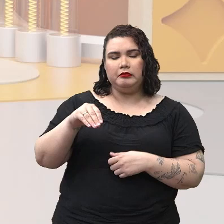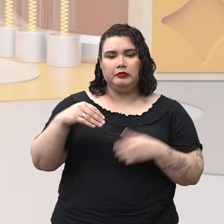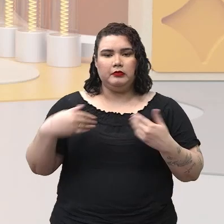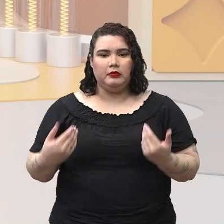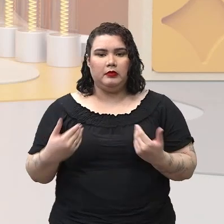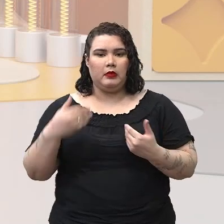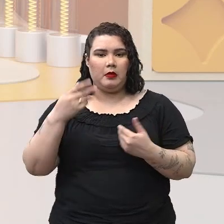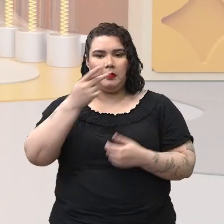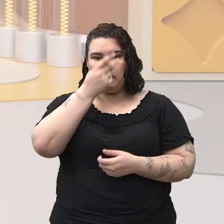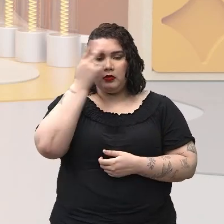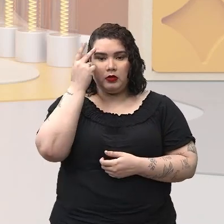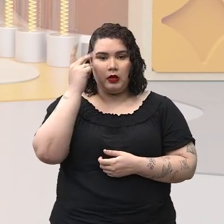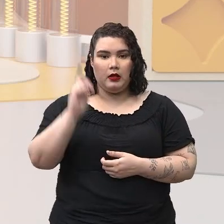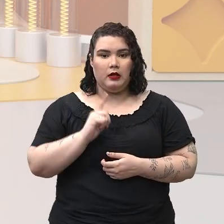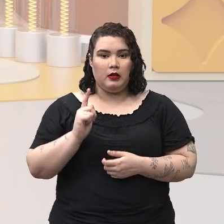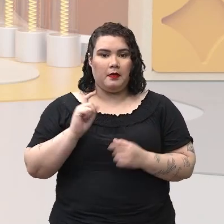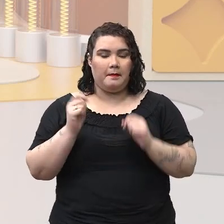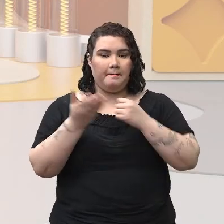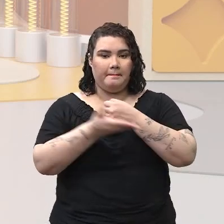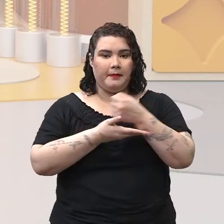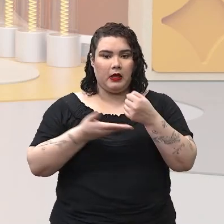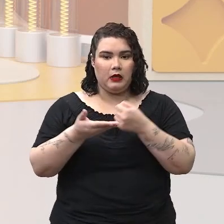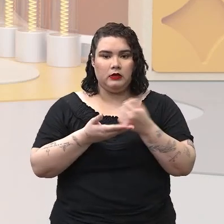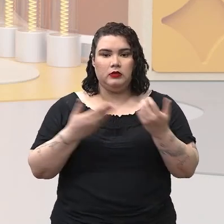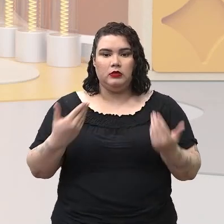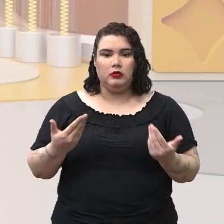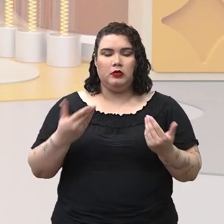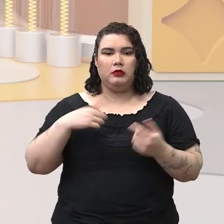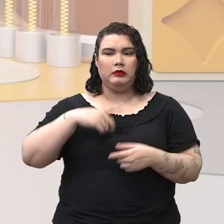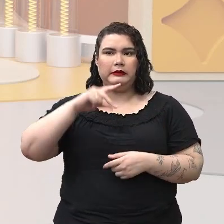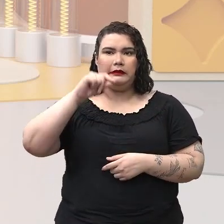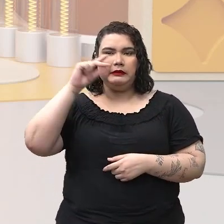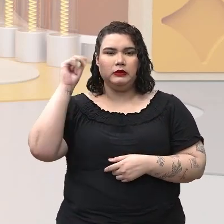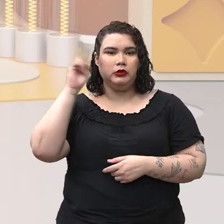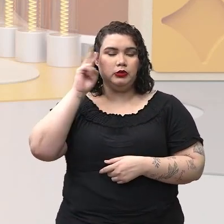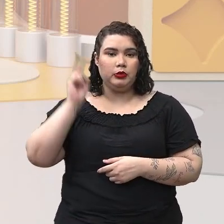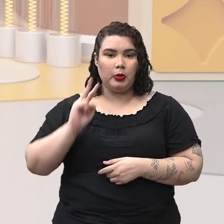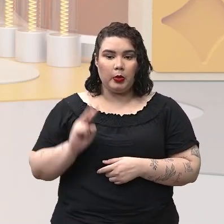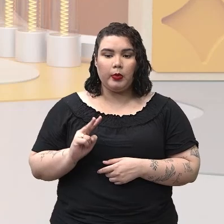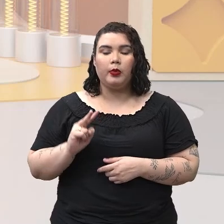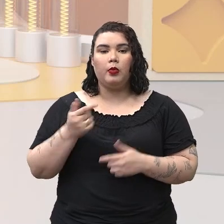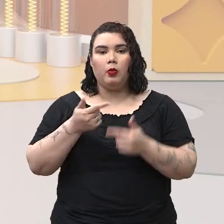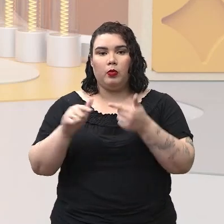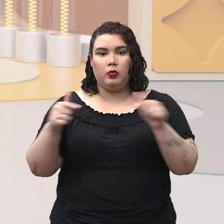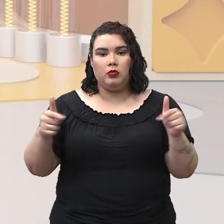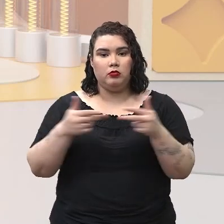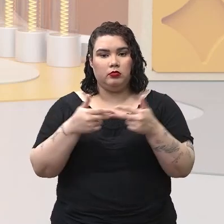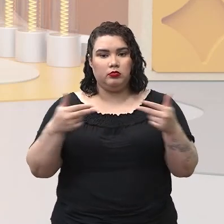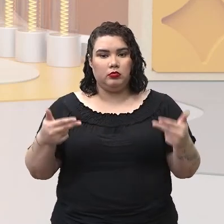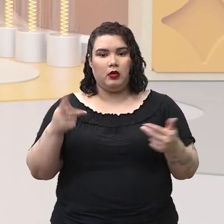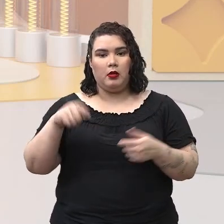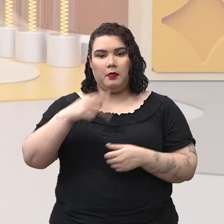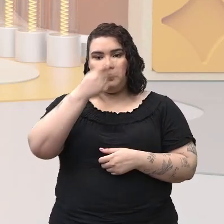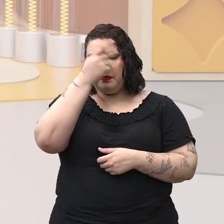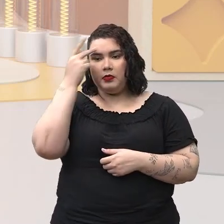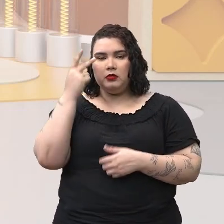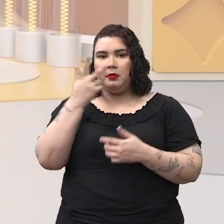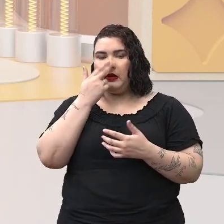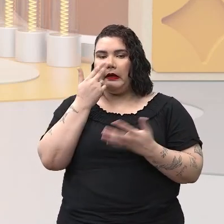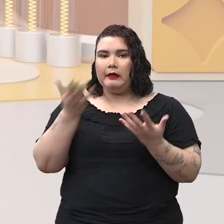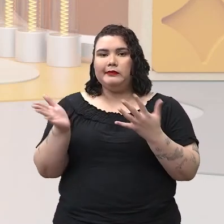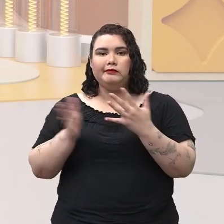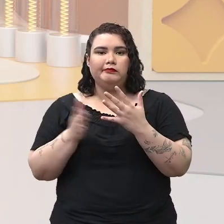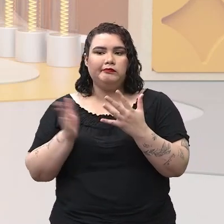pessoas consideradas até baseadas em coisas que ouviram, né, dos seus antepassados ou de outras coisas aí, que são pessoas de que não